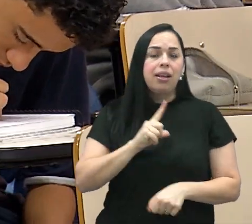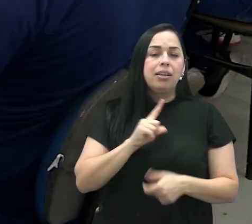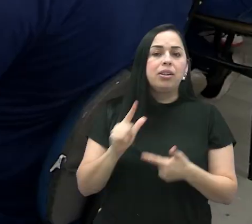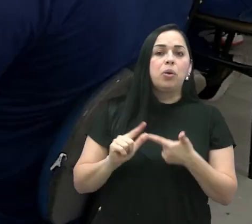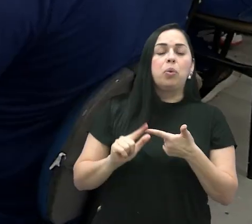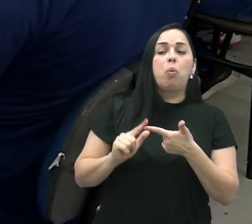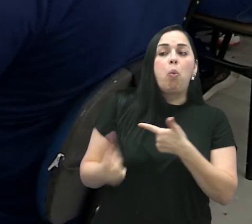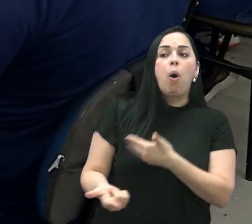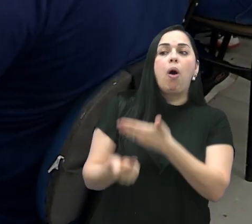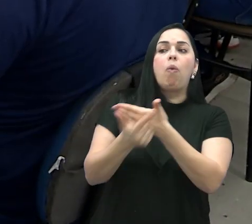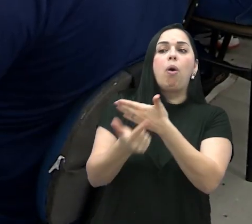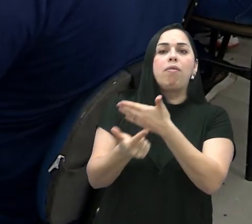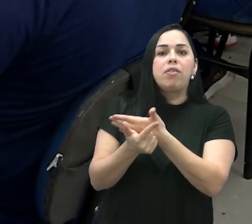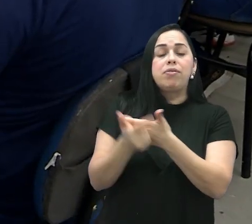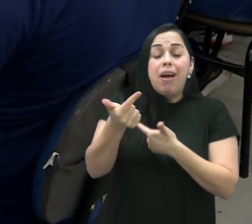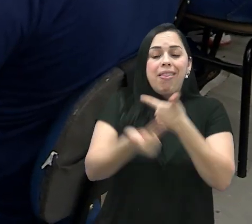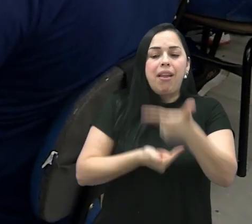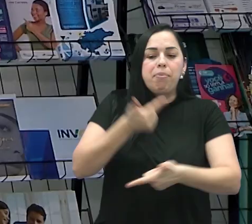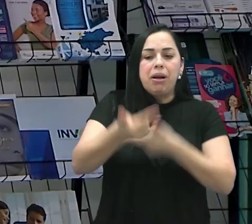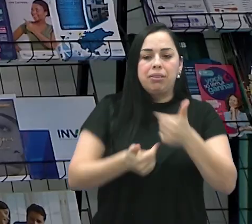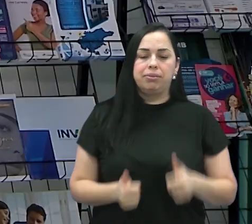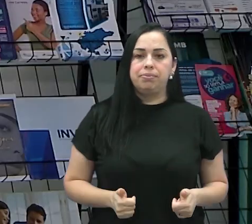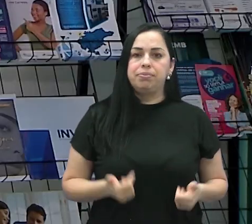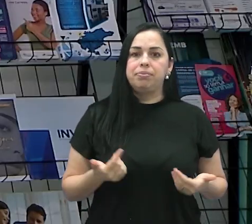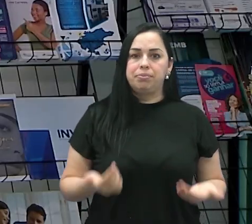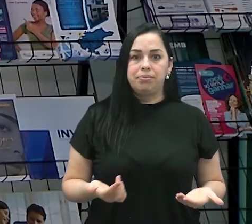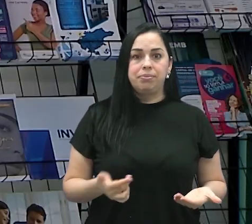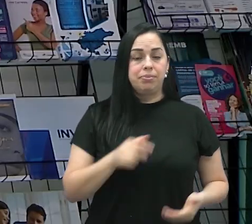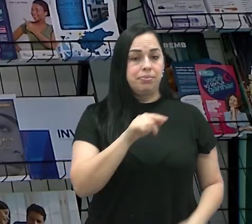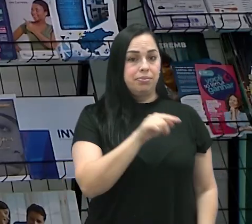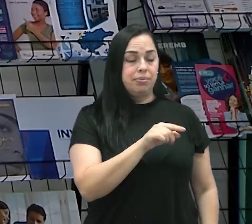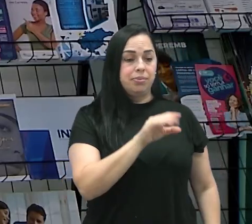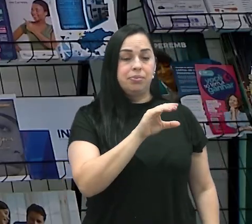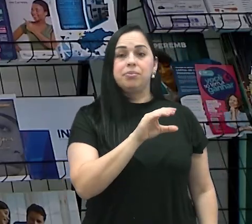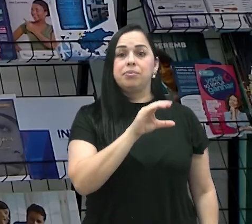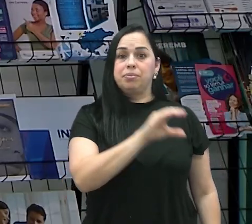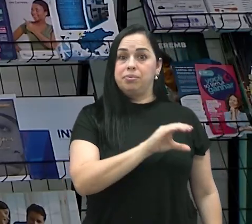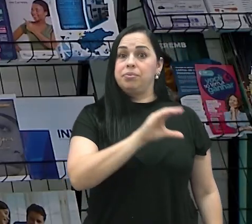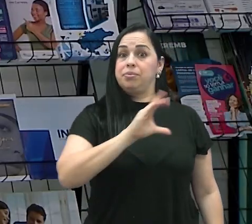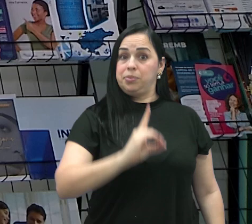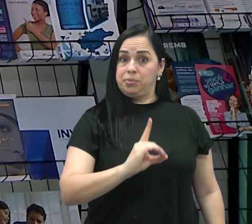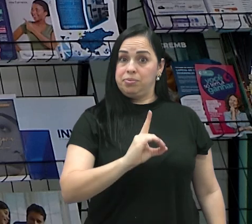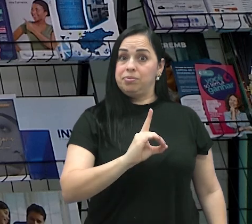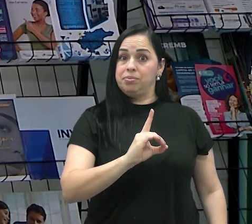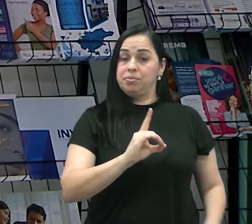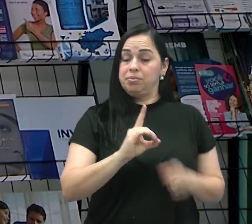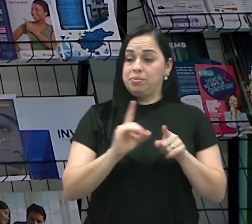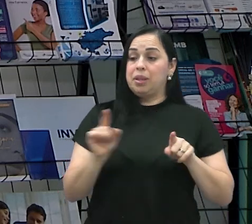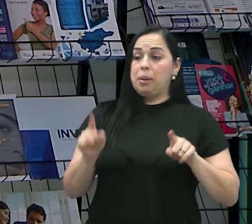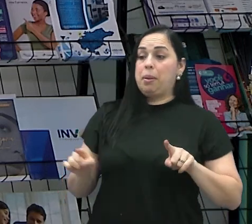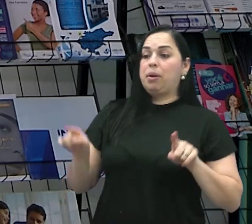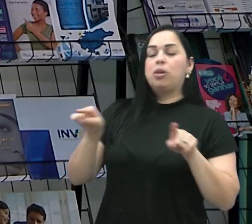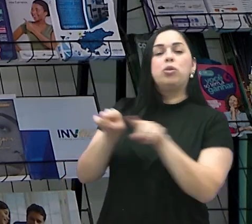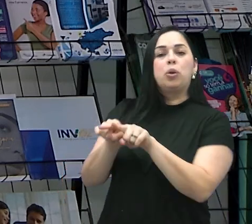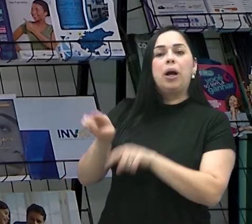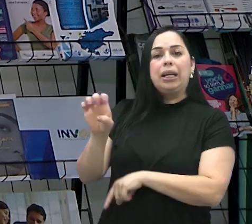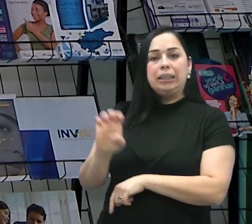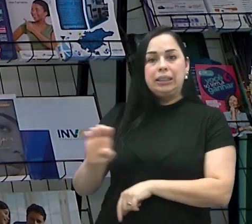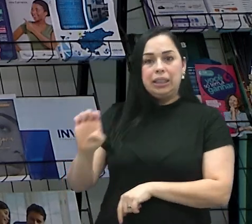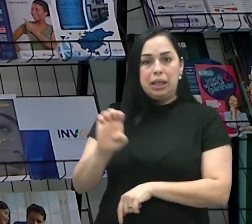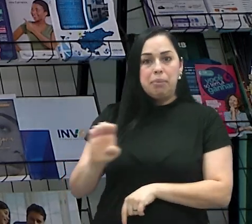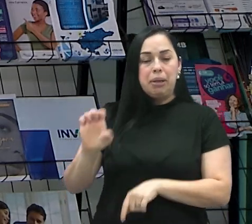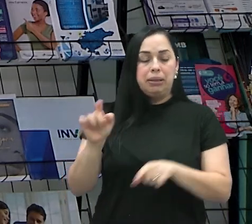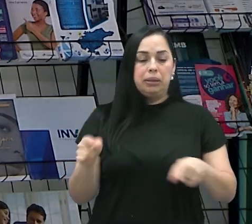trabalho e as funções que podem desempenhar. Uma das ações é aproximar os coordenadores dos cursos com essas